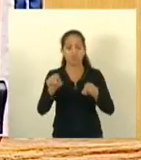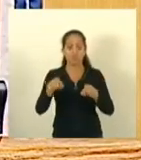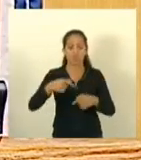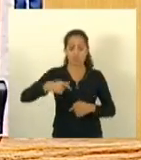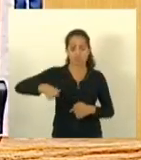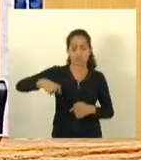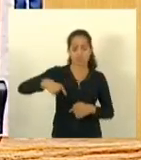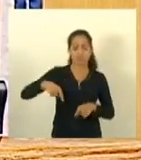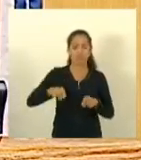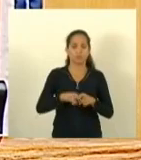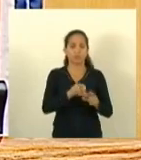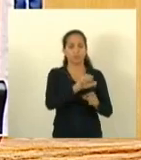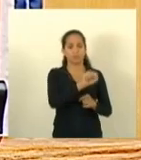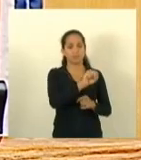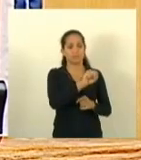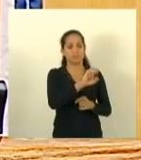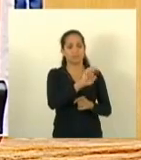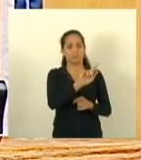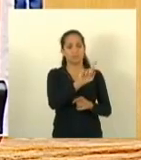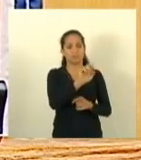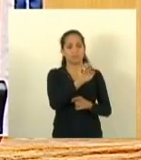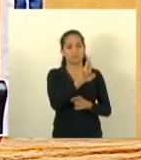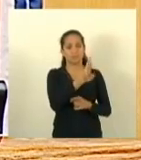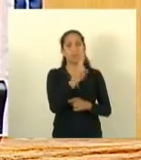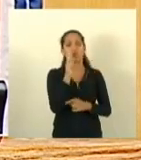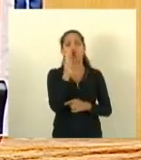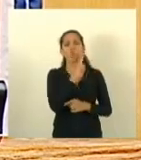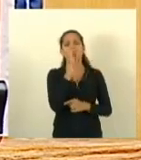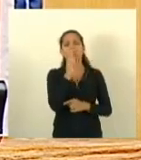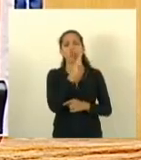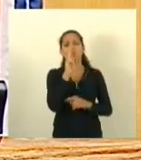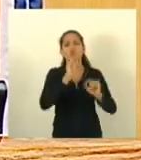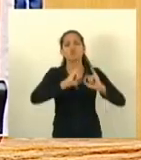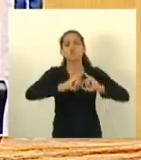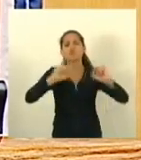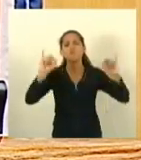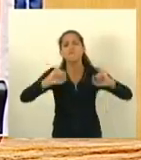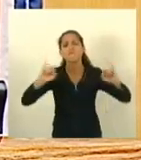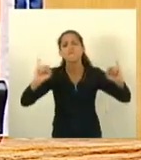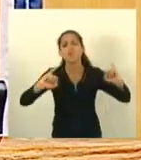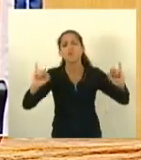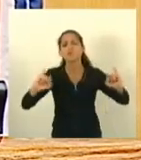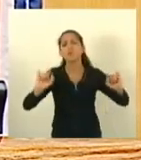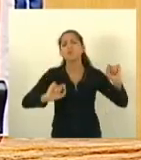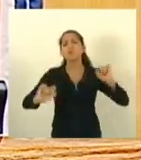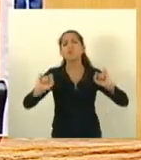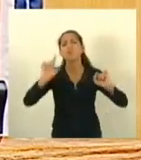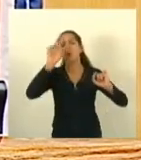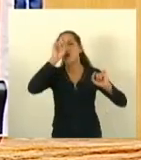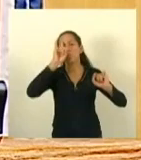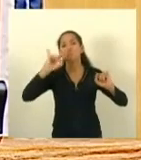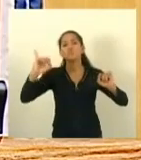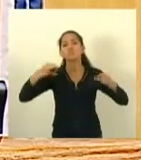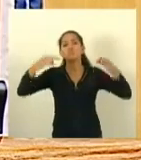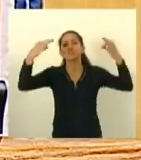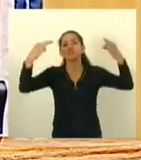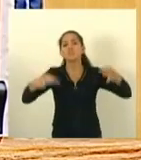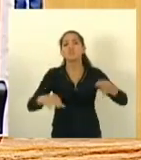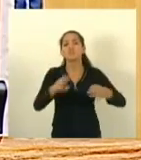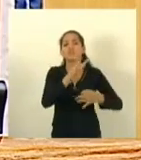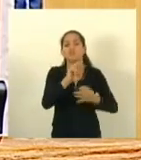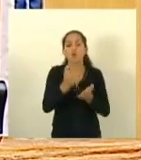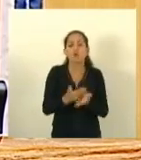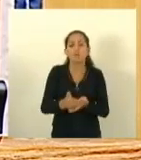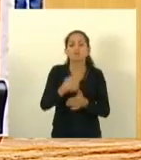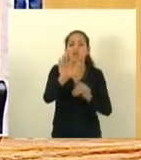SEDU e a CGR Urgentemente divulguem Qual é a data em que